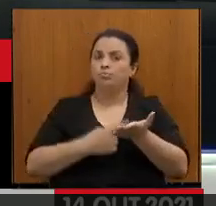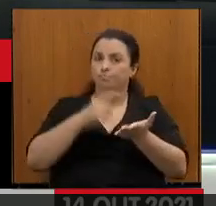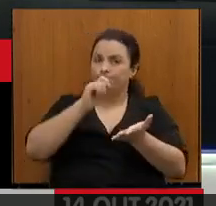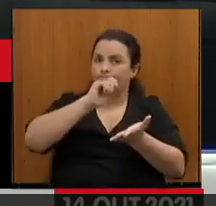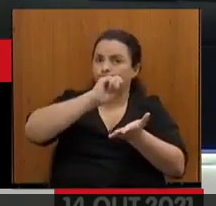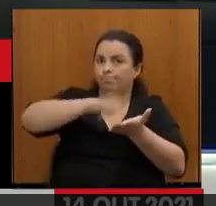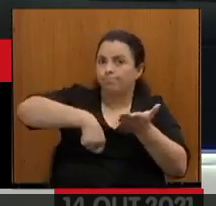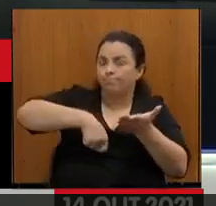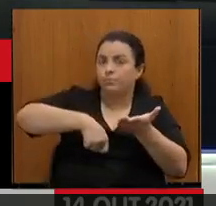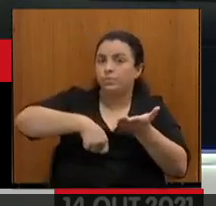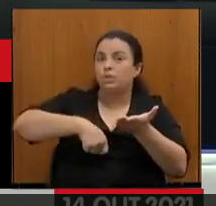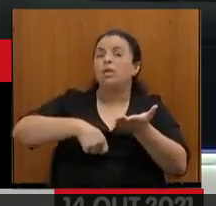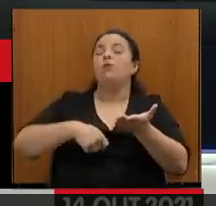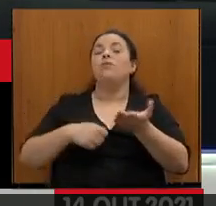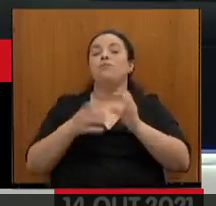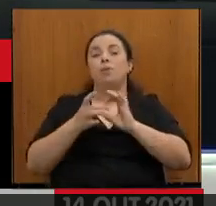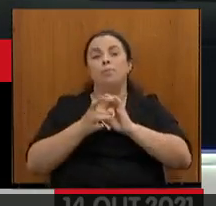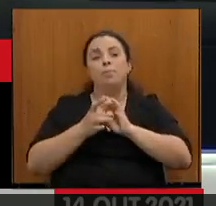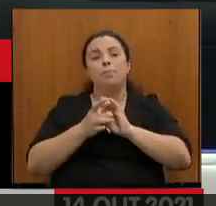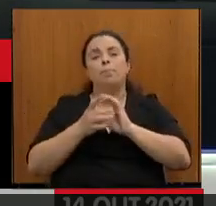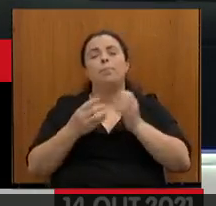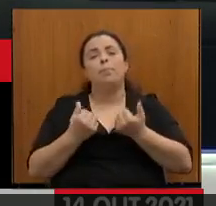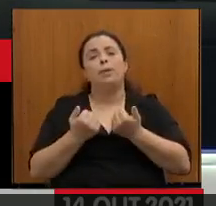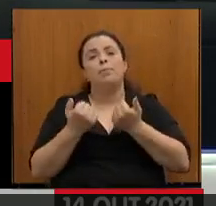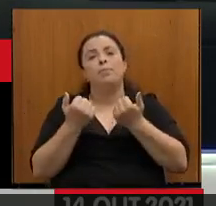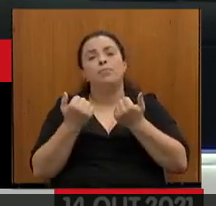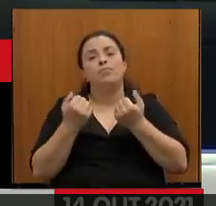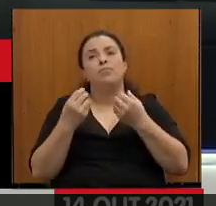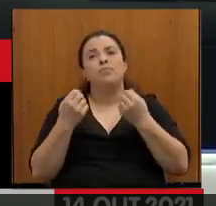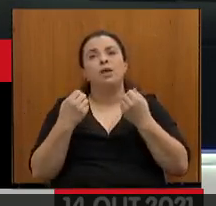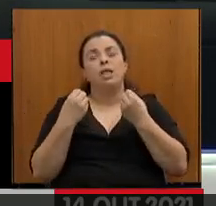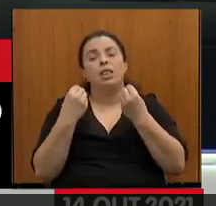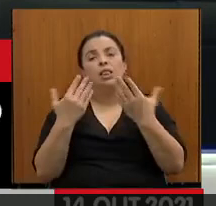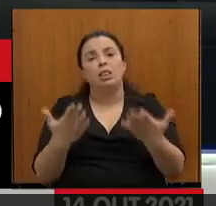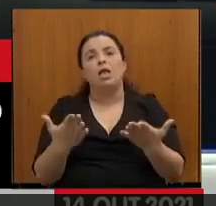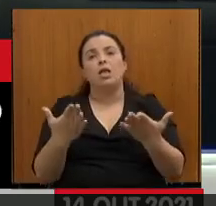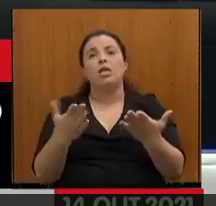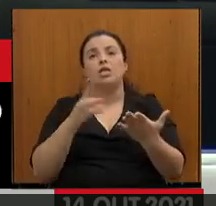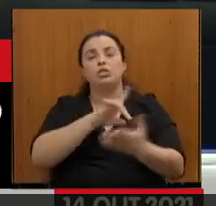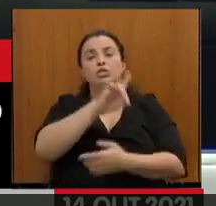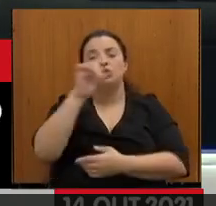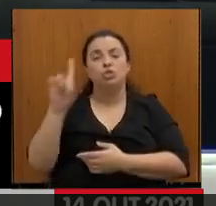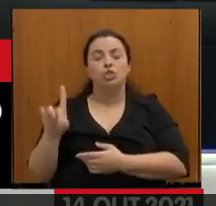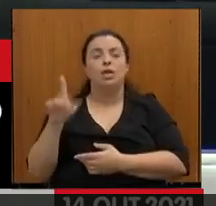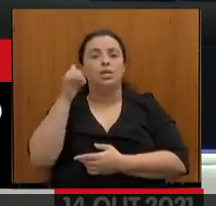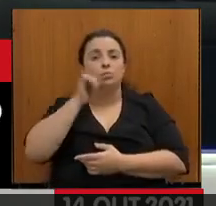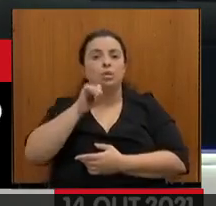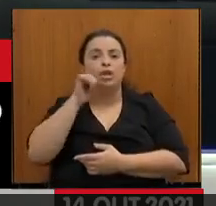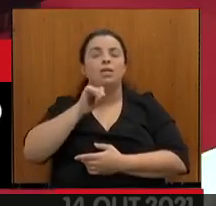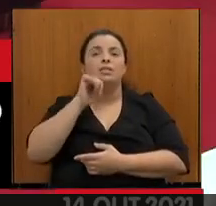permitirá que este dia chegue o mais rápido possível. Muito obrigado.